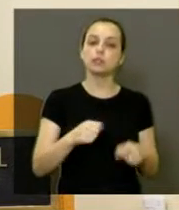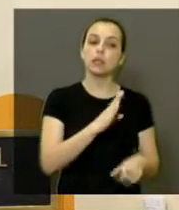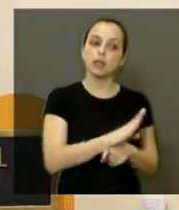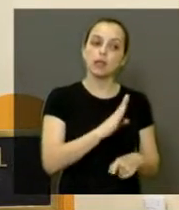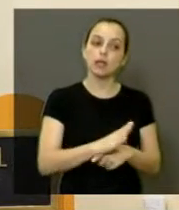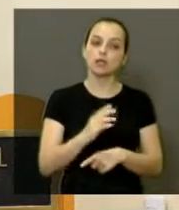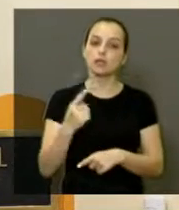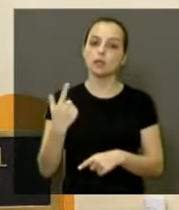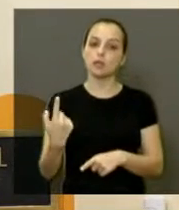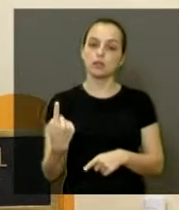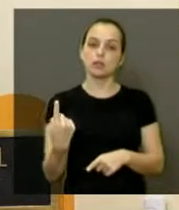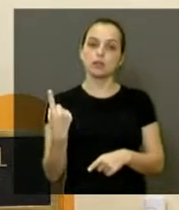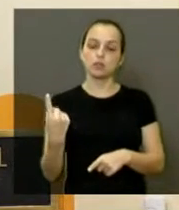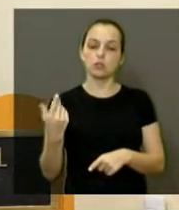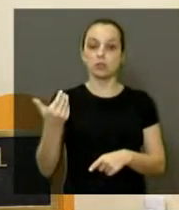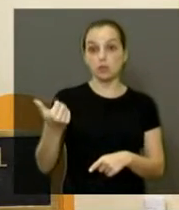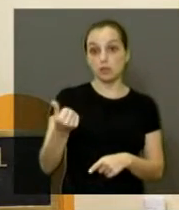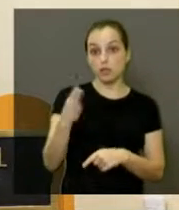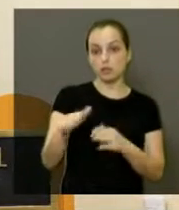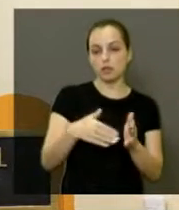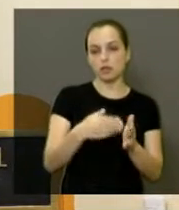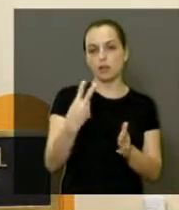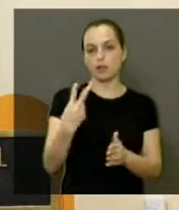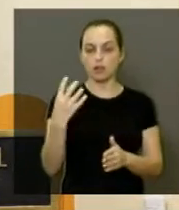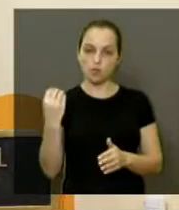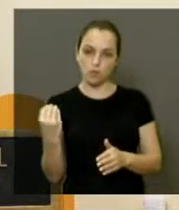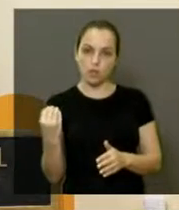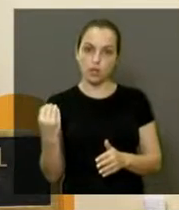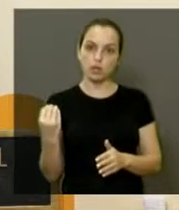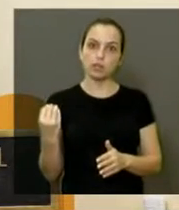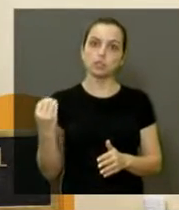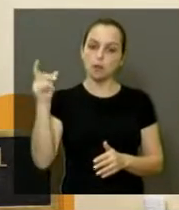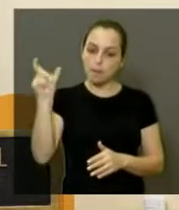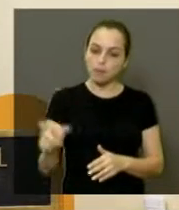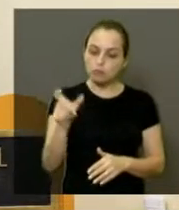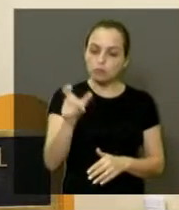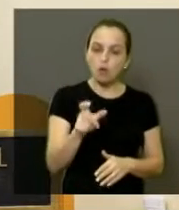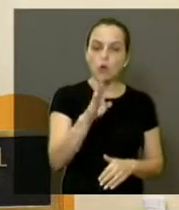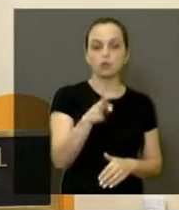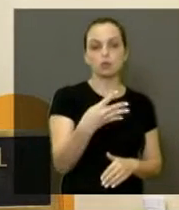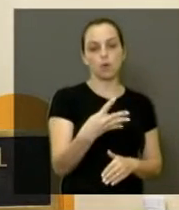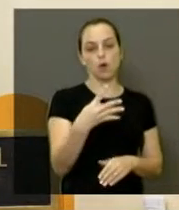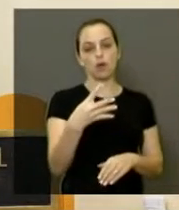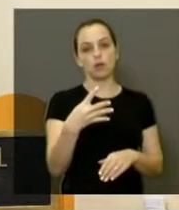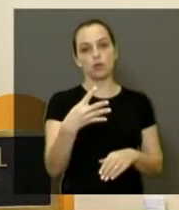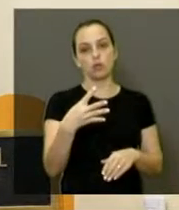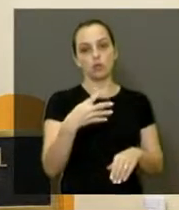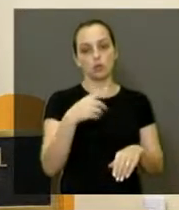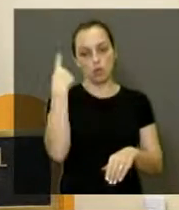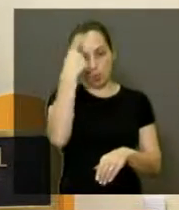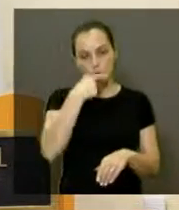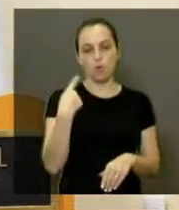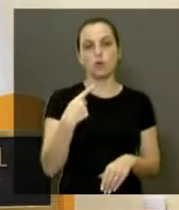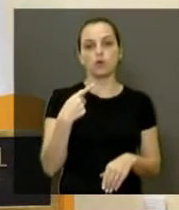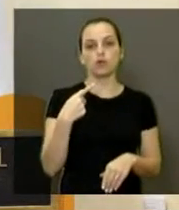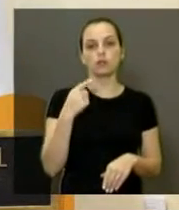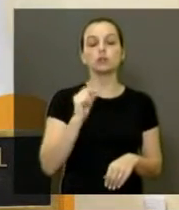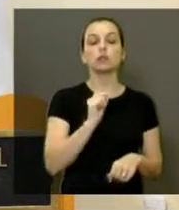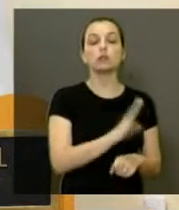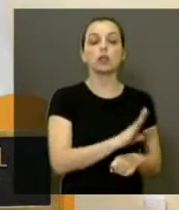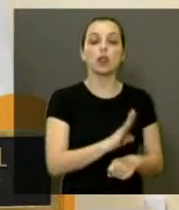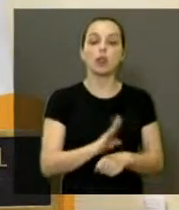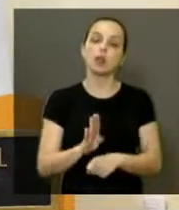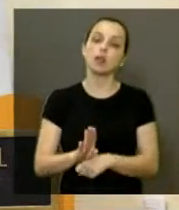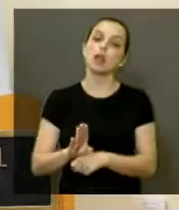a 20 pacientes em 4 horas. Se for 9 horas ali, para atender em 8, deve estar tendo algum problema,